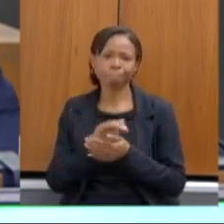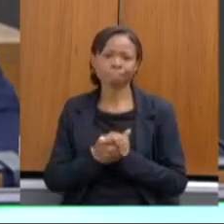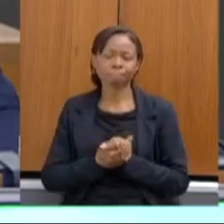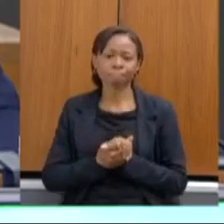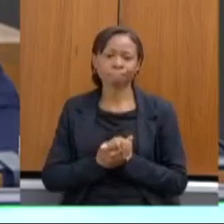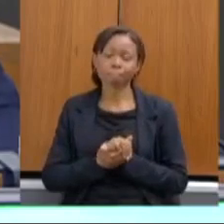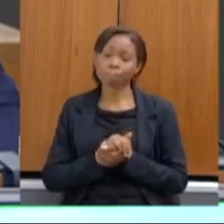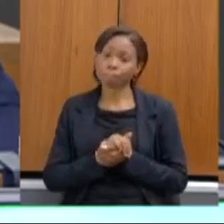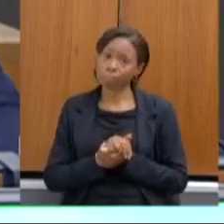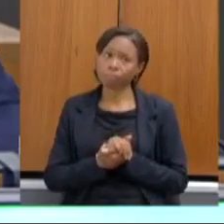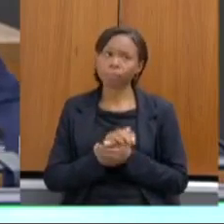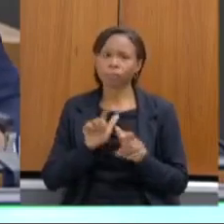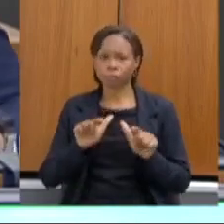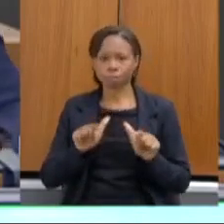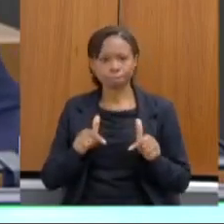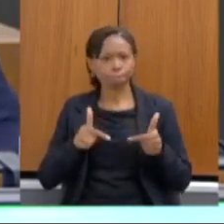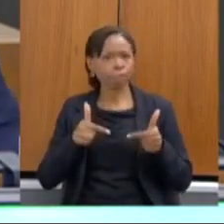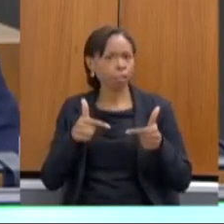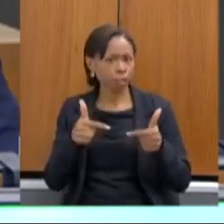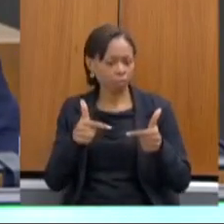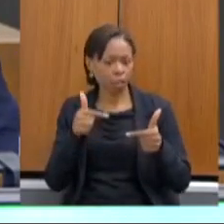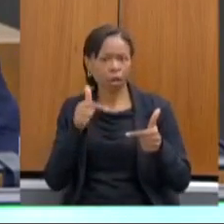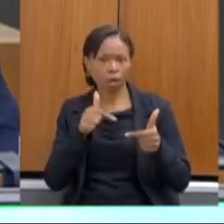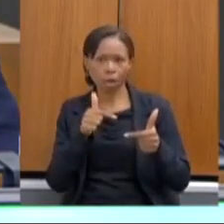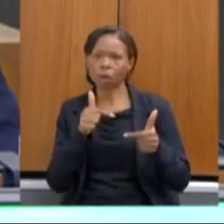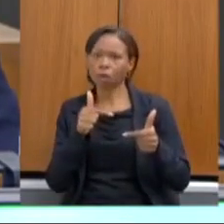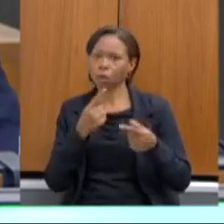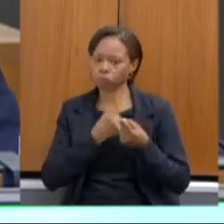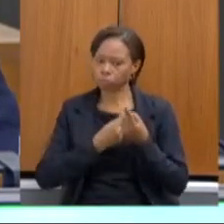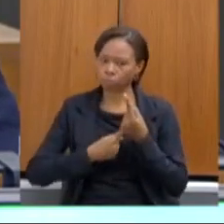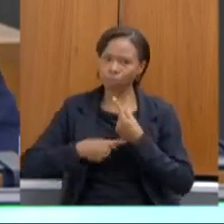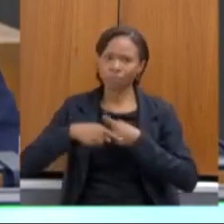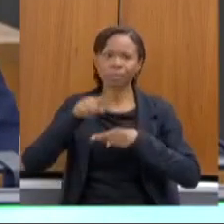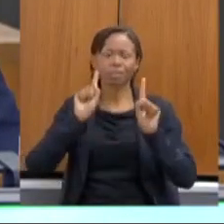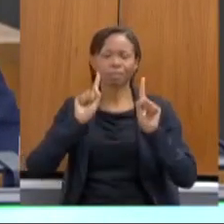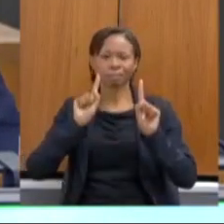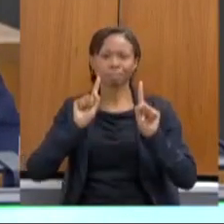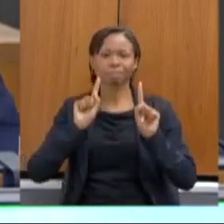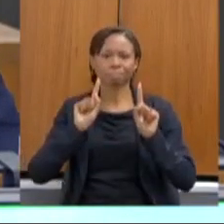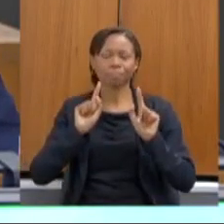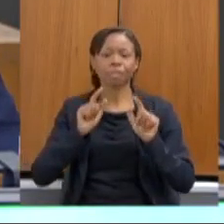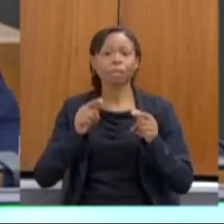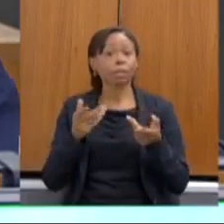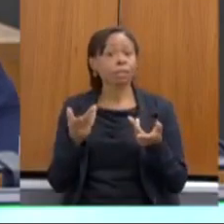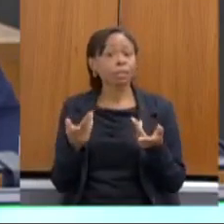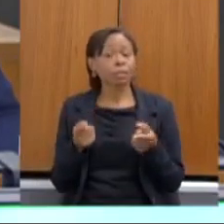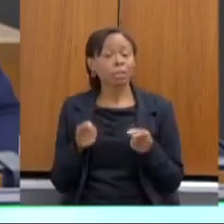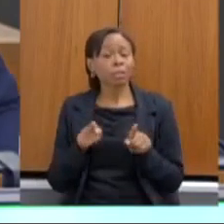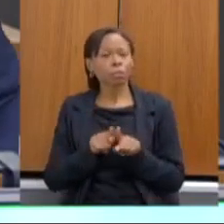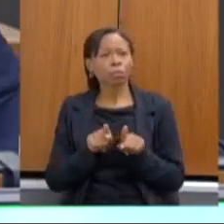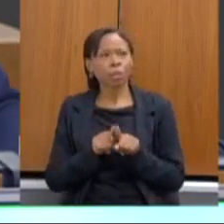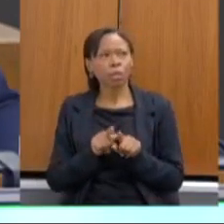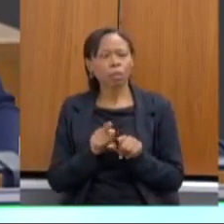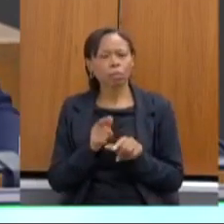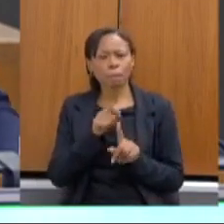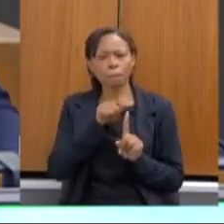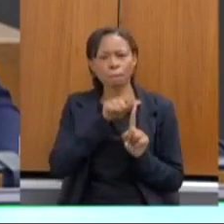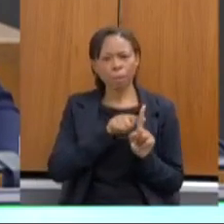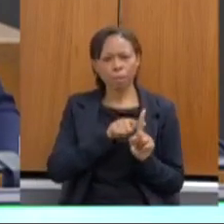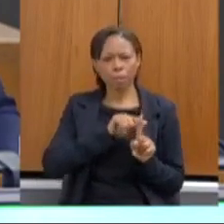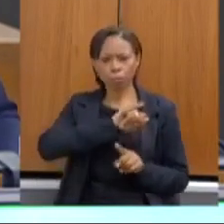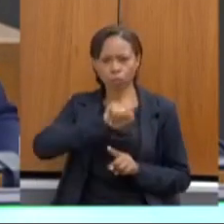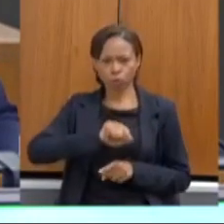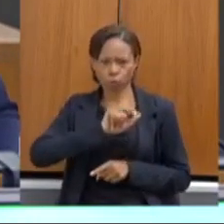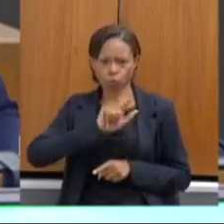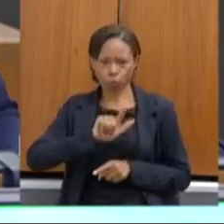Mação de bastante sucesso né Nós para vocês terem uma ideia em Julho em